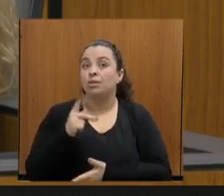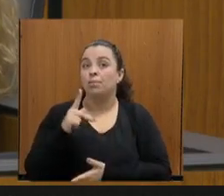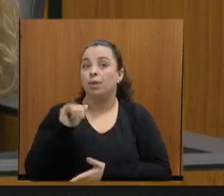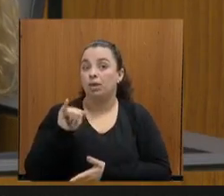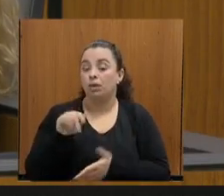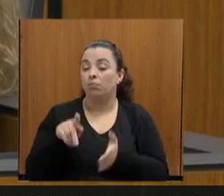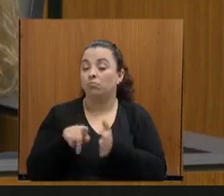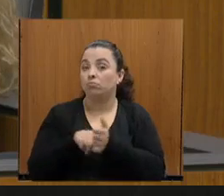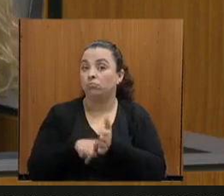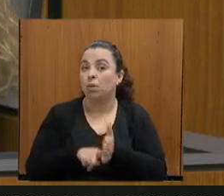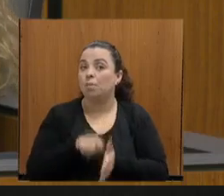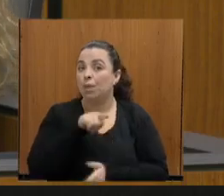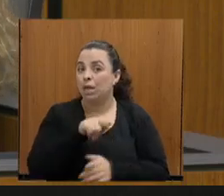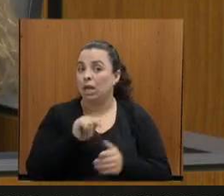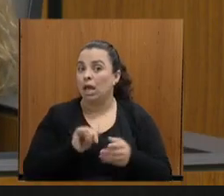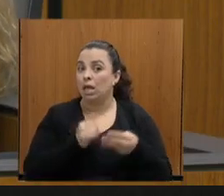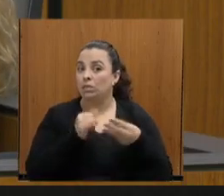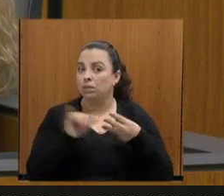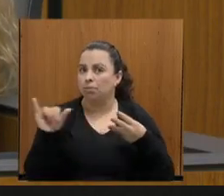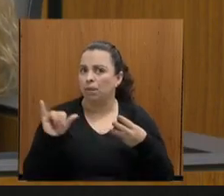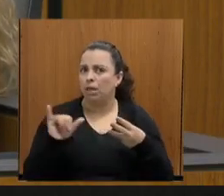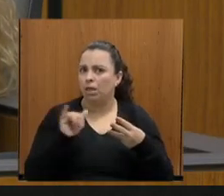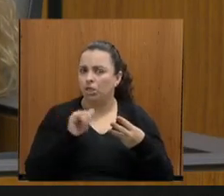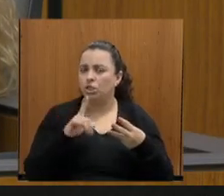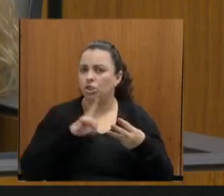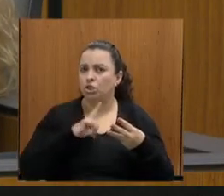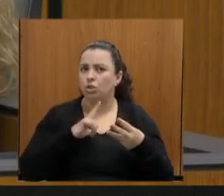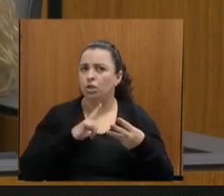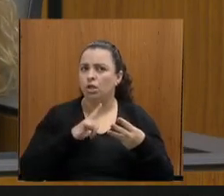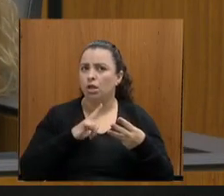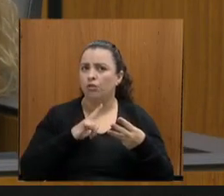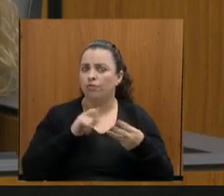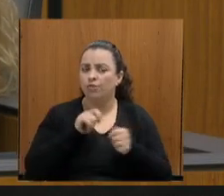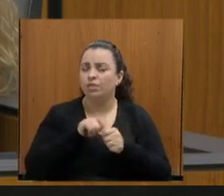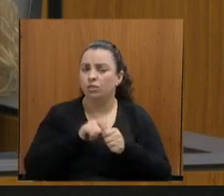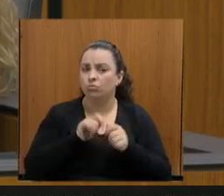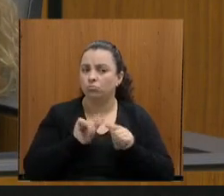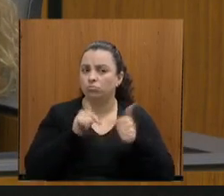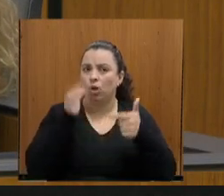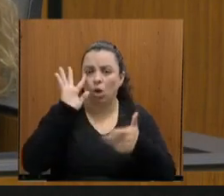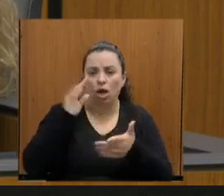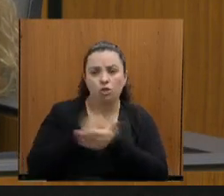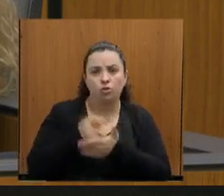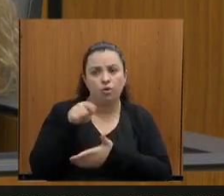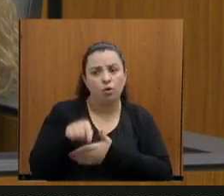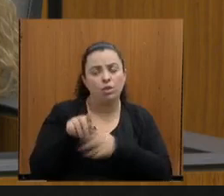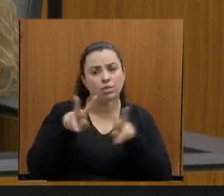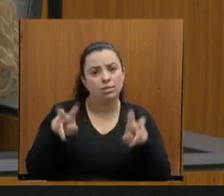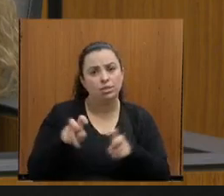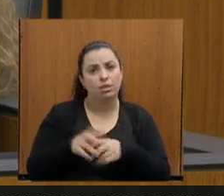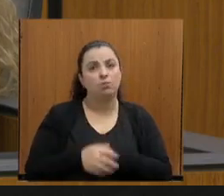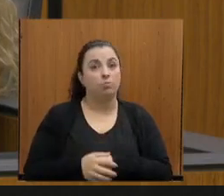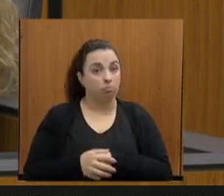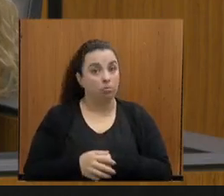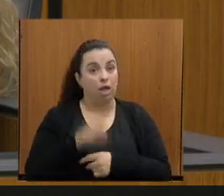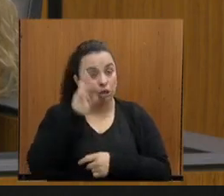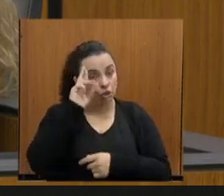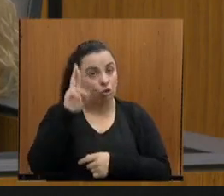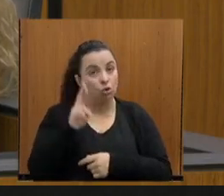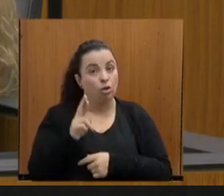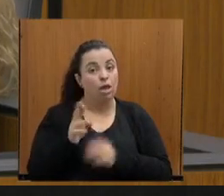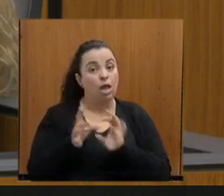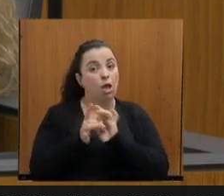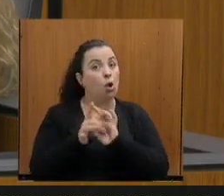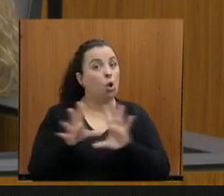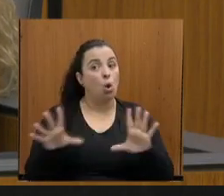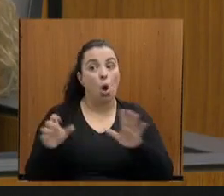é tomasse providências a revogação e anulação da decisão da diretoria que autorizou a